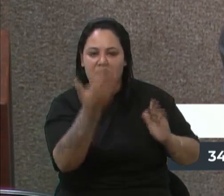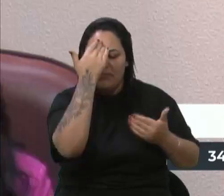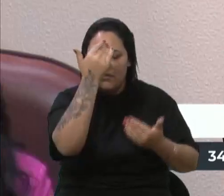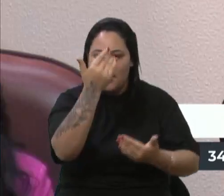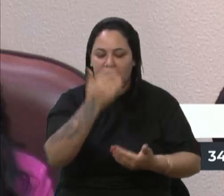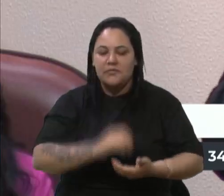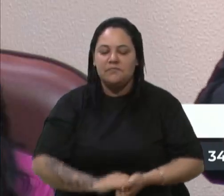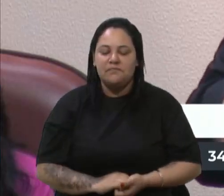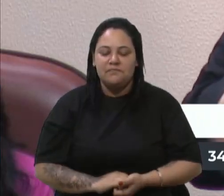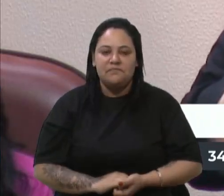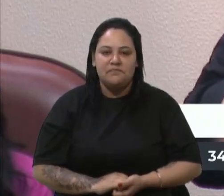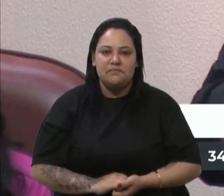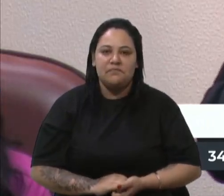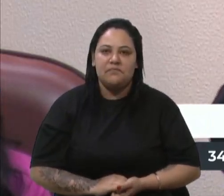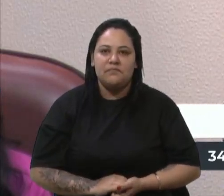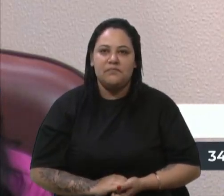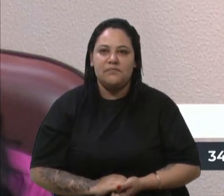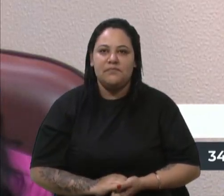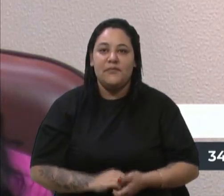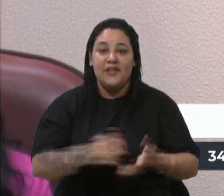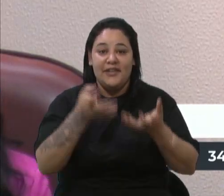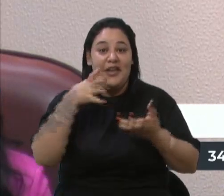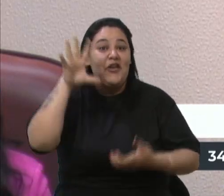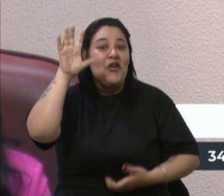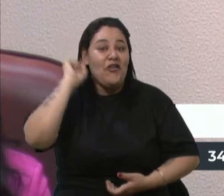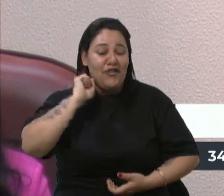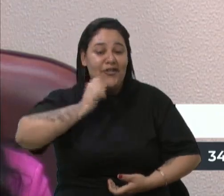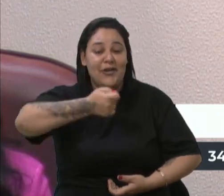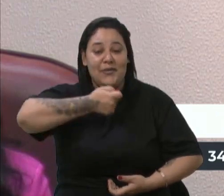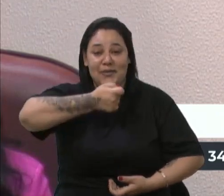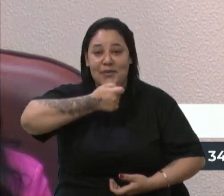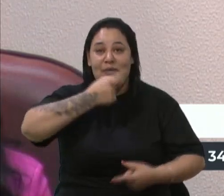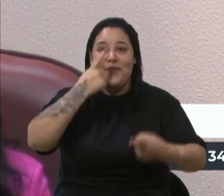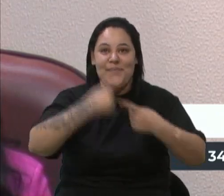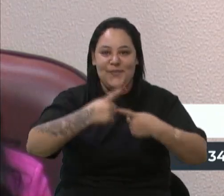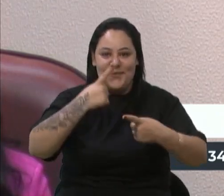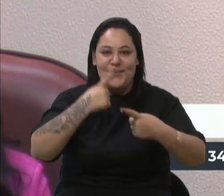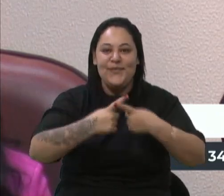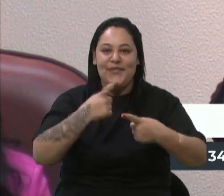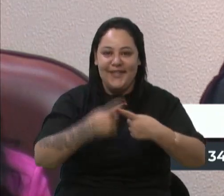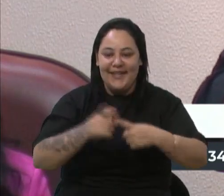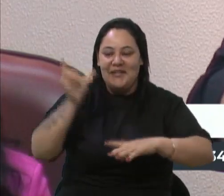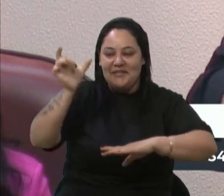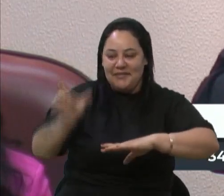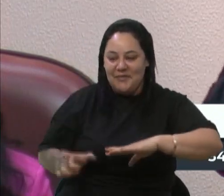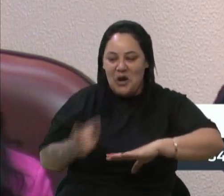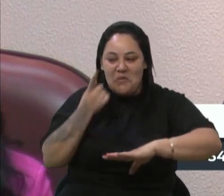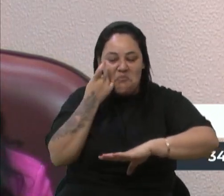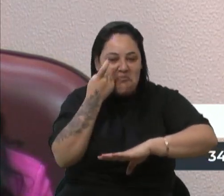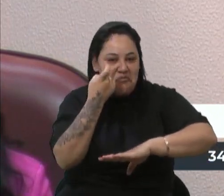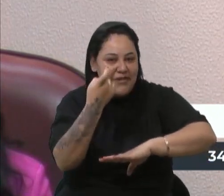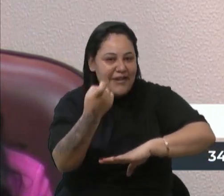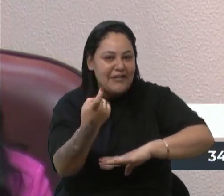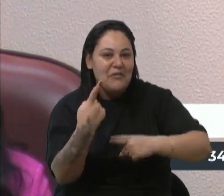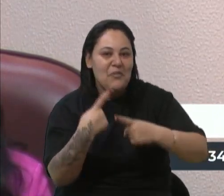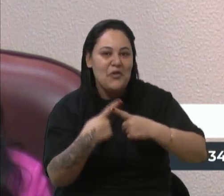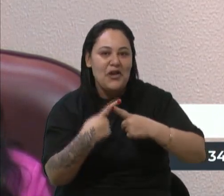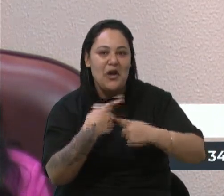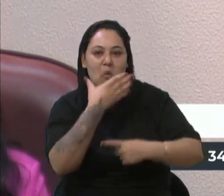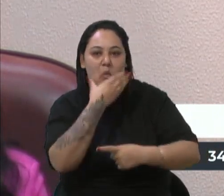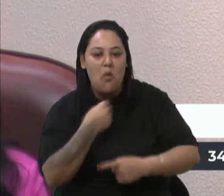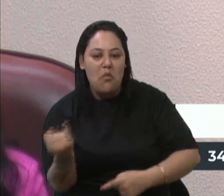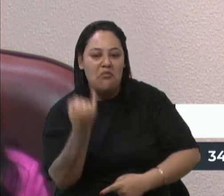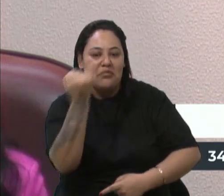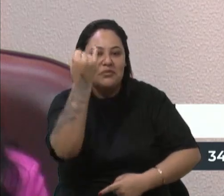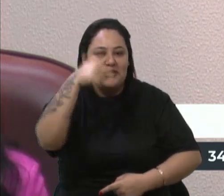Obrigado Vereador Alberto quero escutar esse programa porque vai ser uma lenda ele né além da Chico já é né então com certeza vai